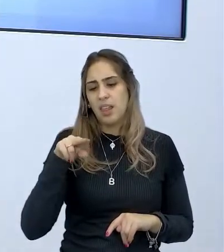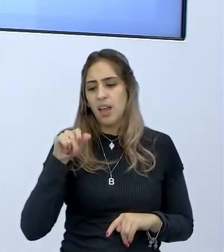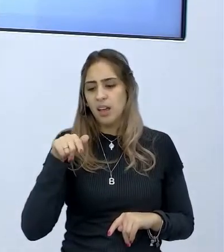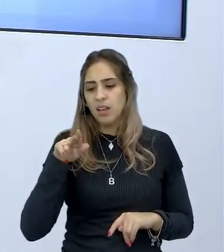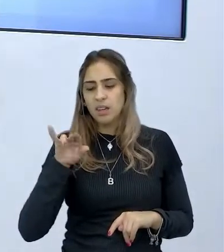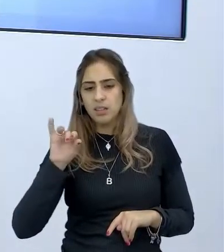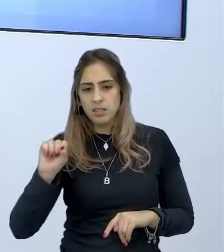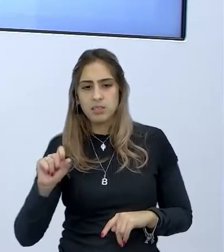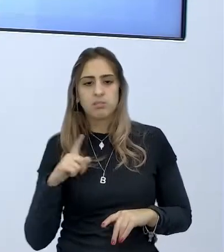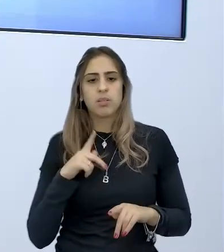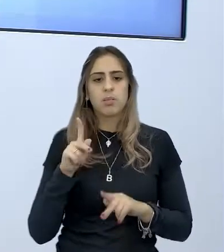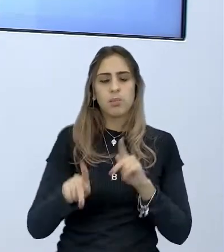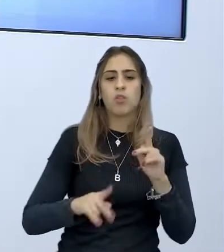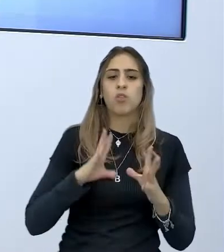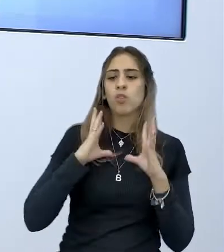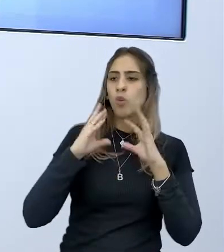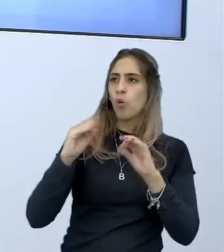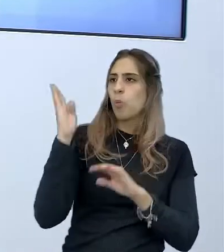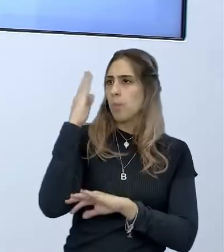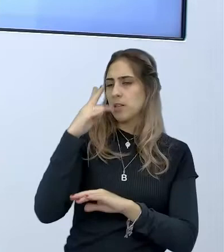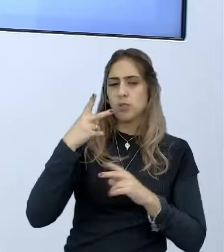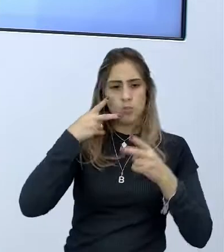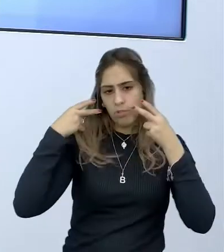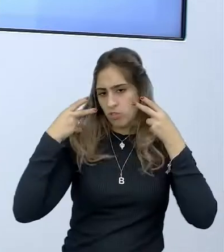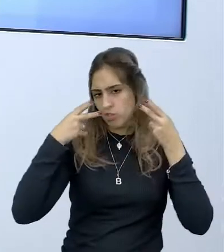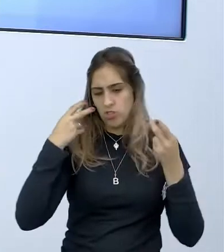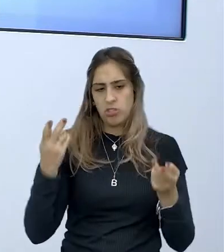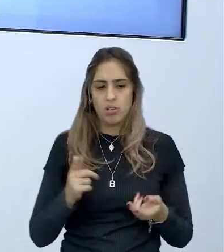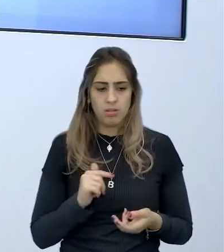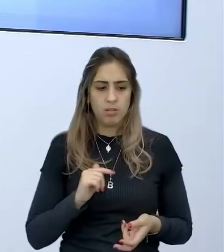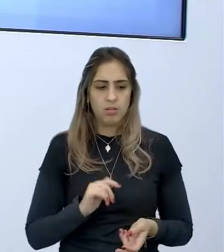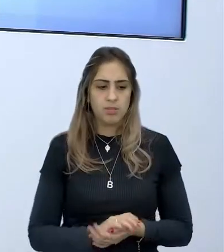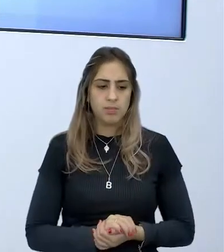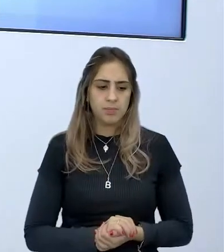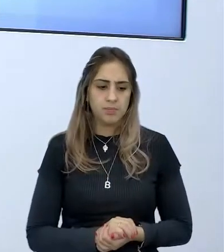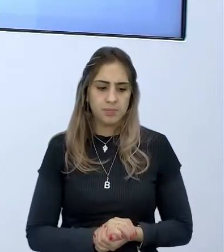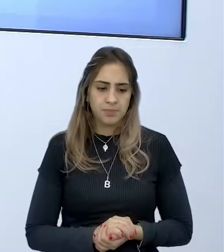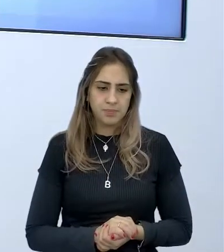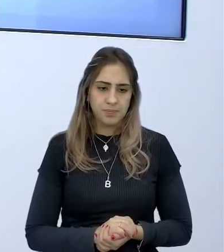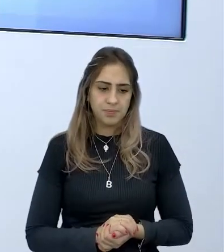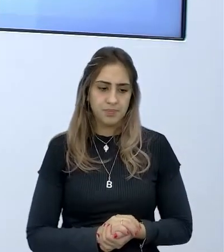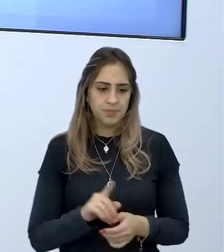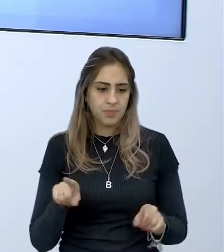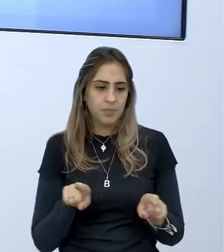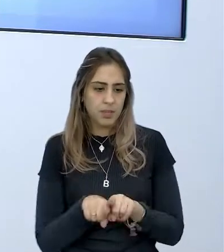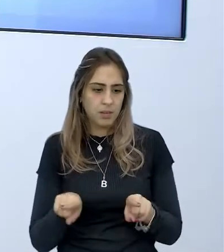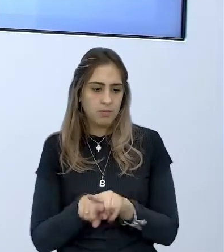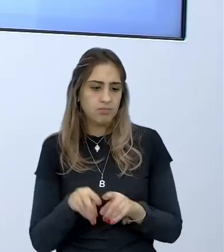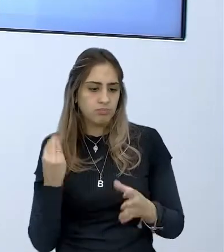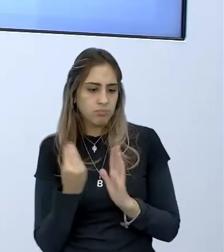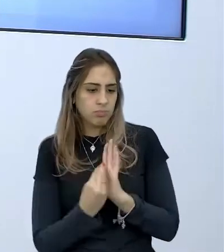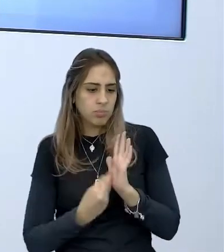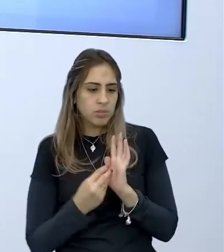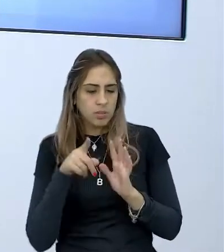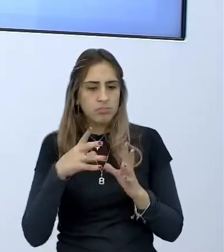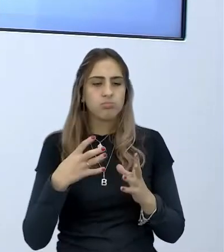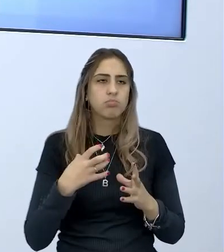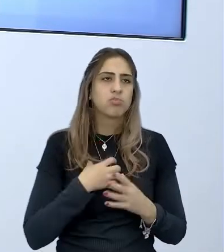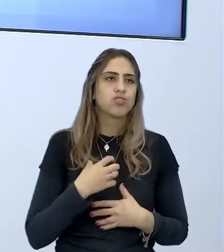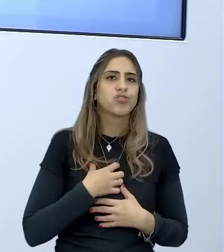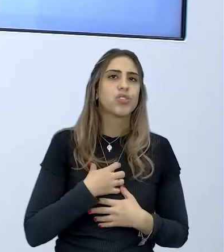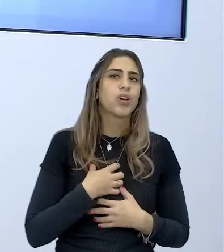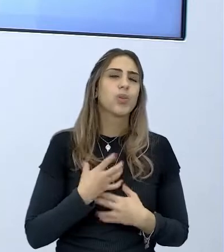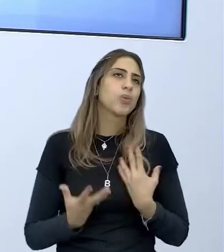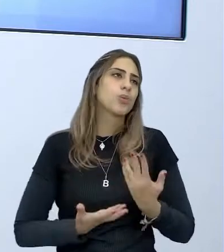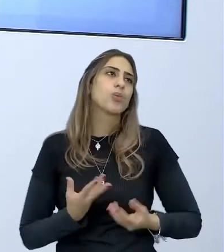povos indígenas ao longo de todo o Brasil, e sendo que cada um deles com a sua particularidade, eles também vão colocar esse tempero, né?